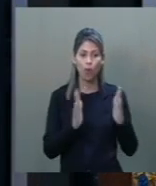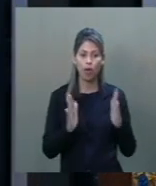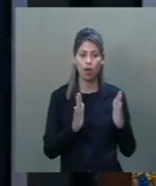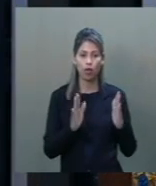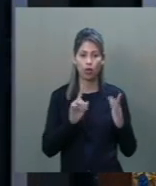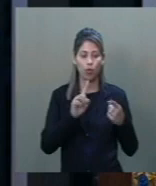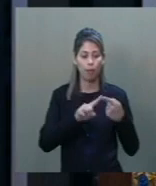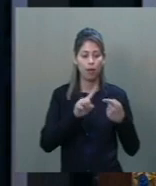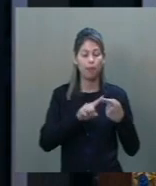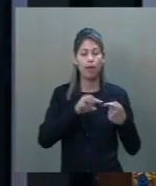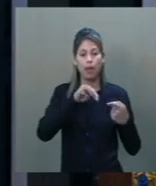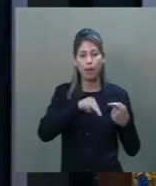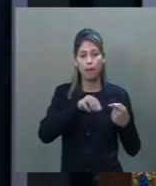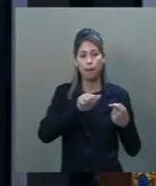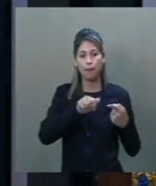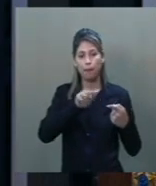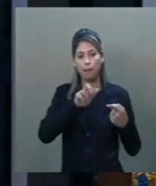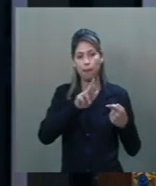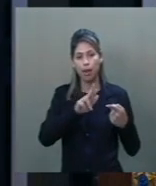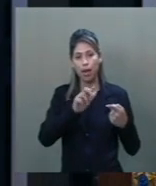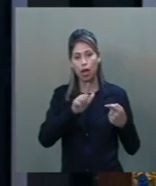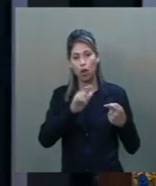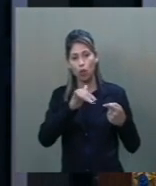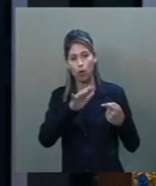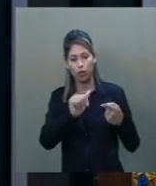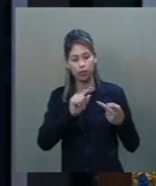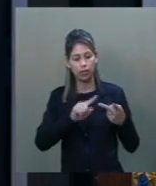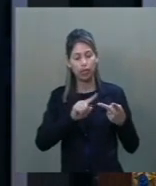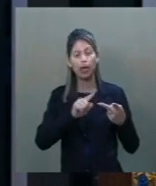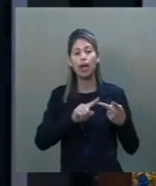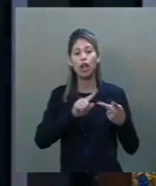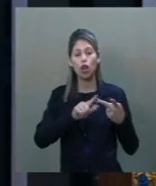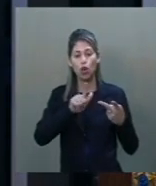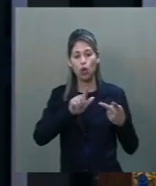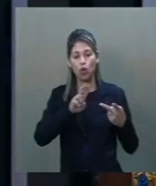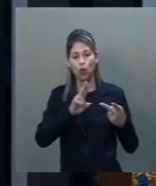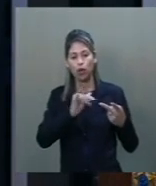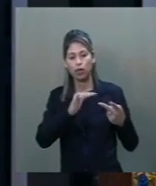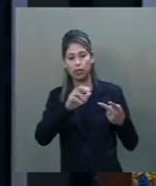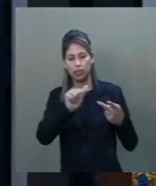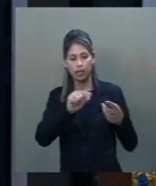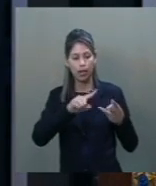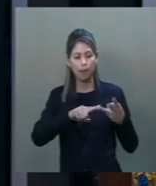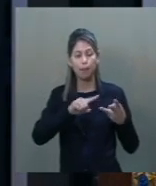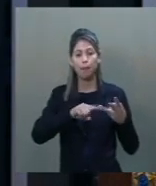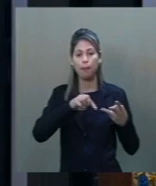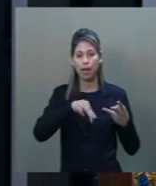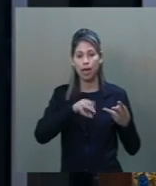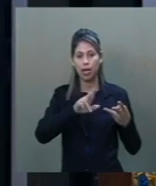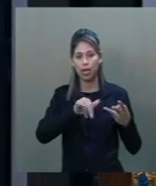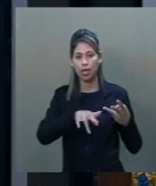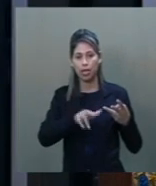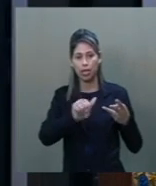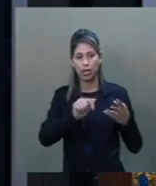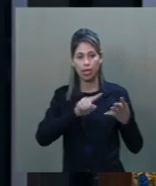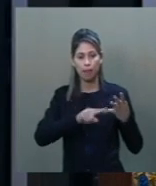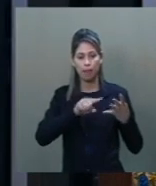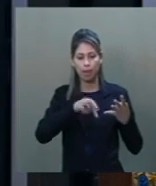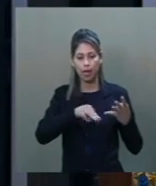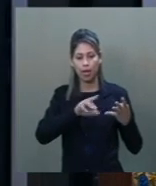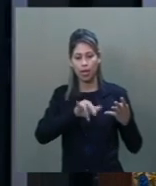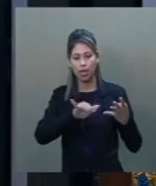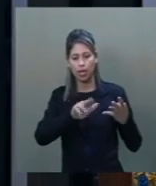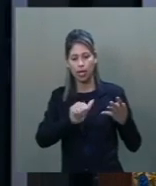Pinto, senadora Lúcia Vânia, senadora Marina Silva, senadora Maria do Carmo e